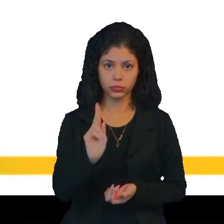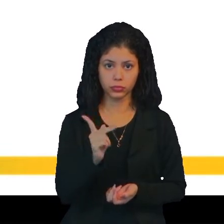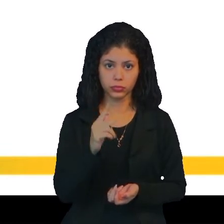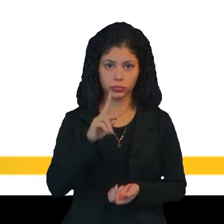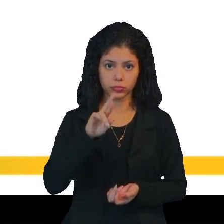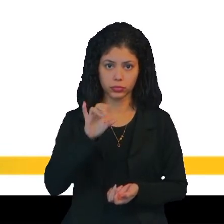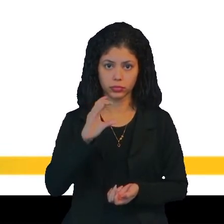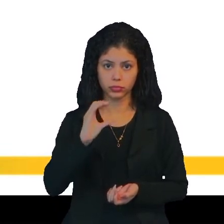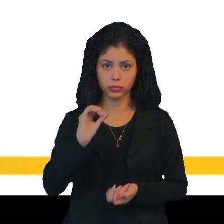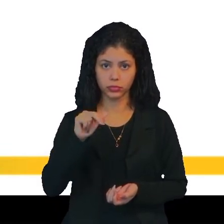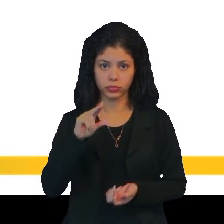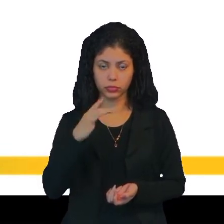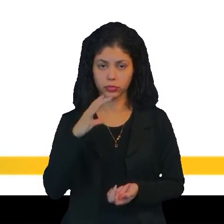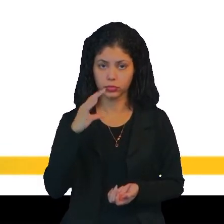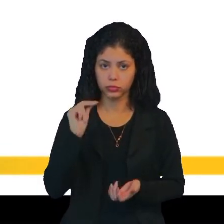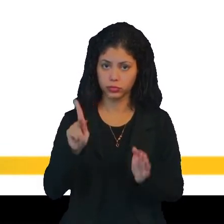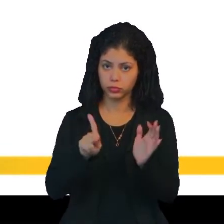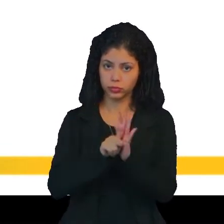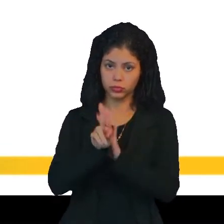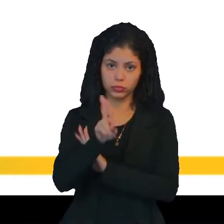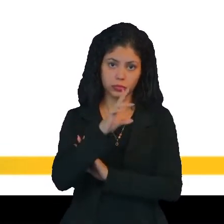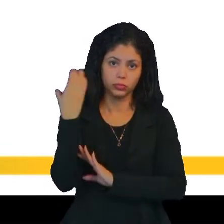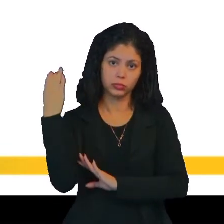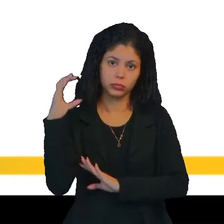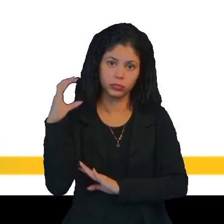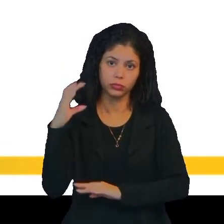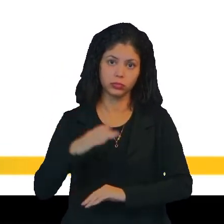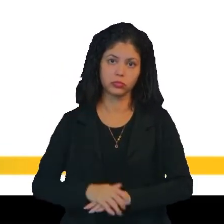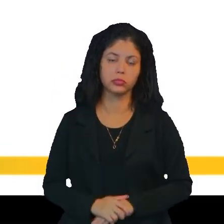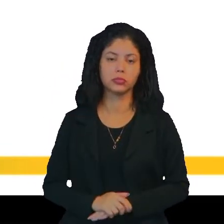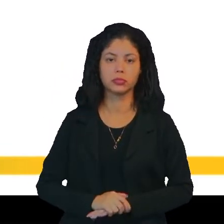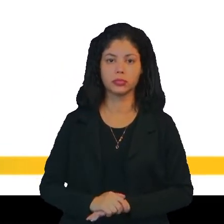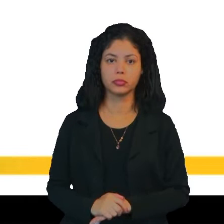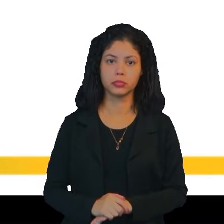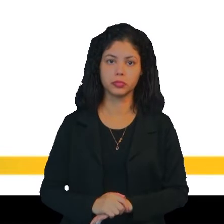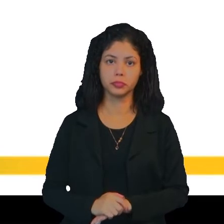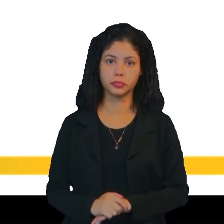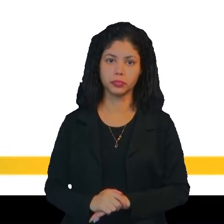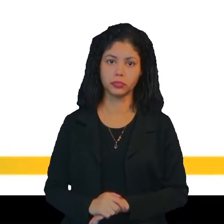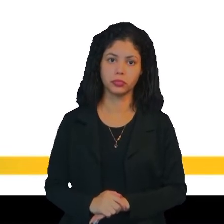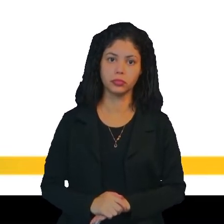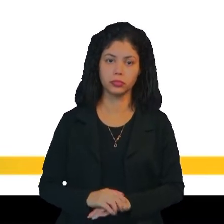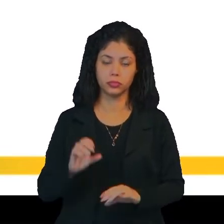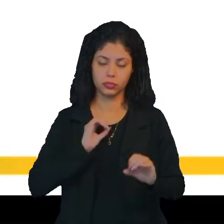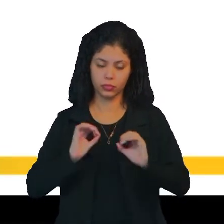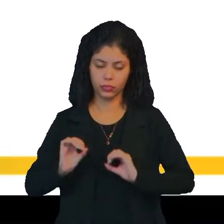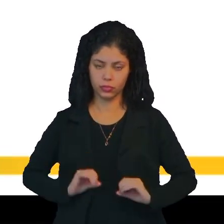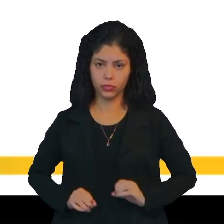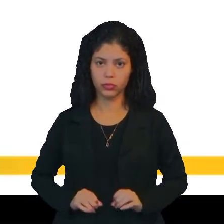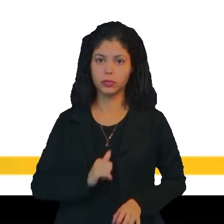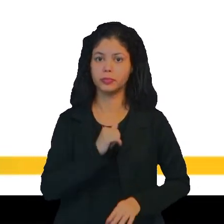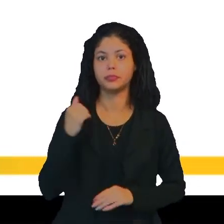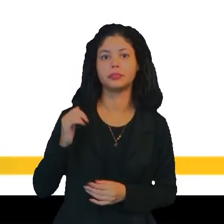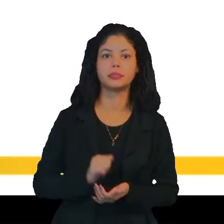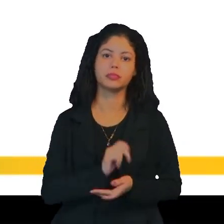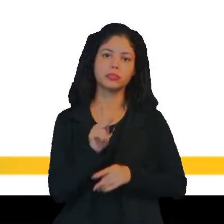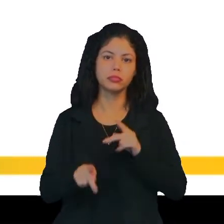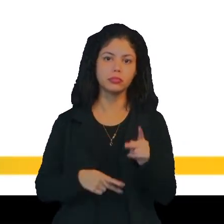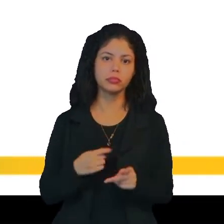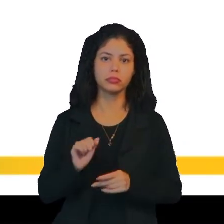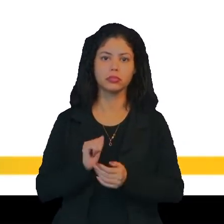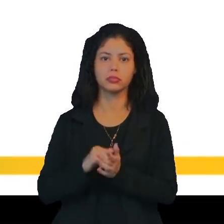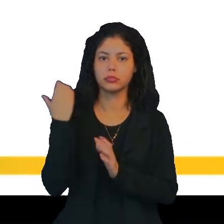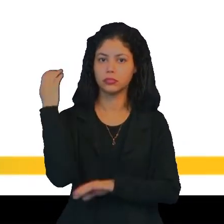onça. Esse é o nome científico da onça, tá? Onça é o nome popular, nome científico